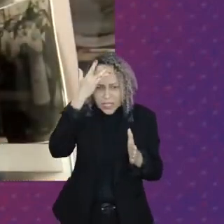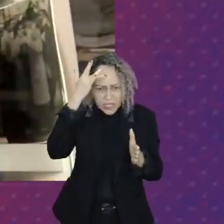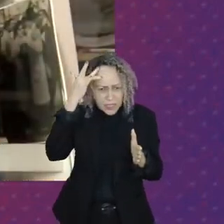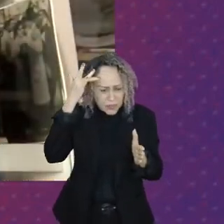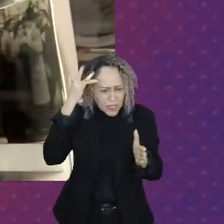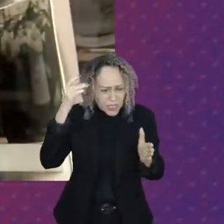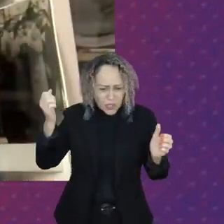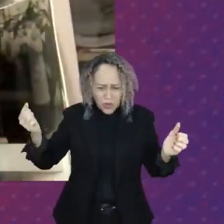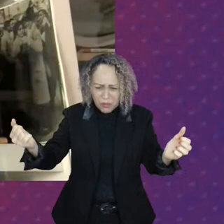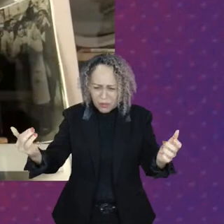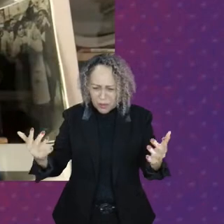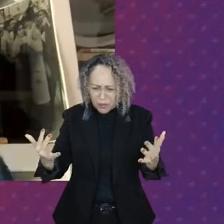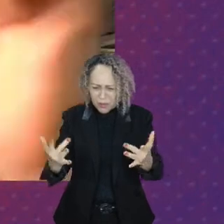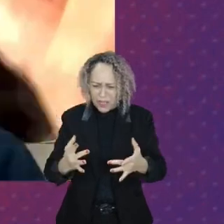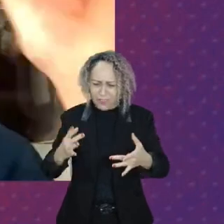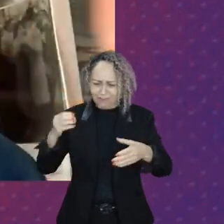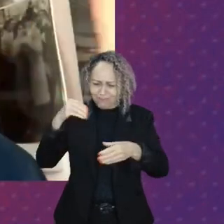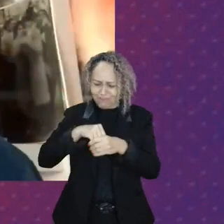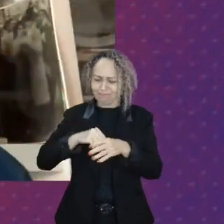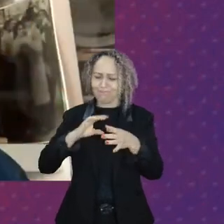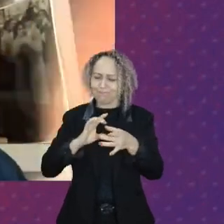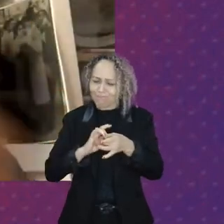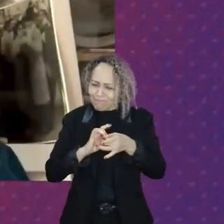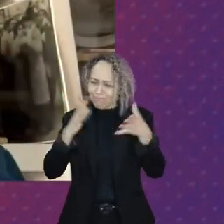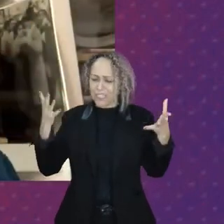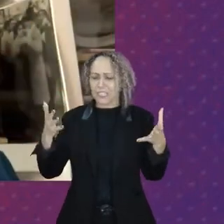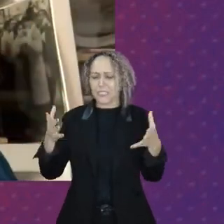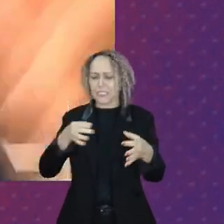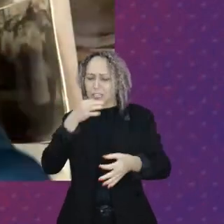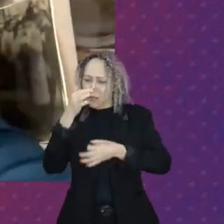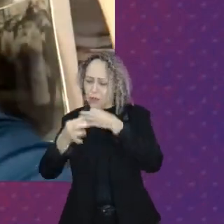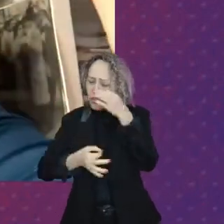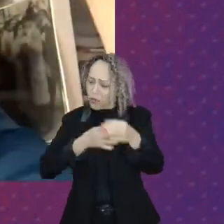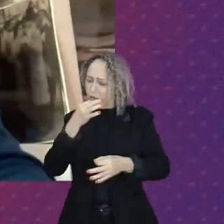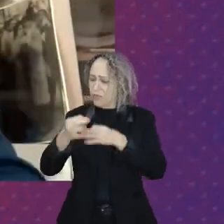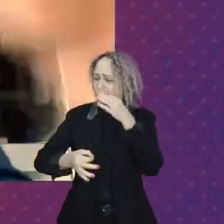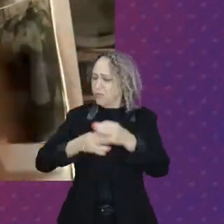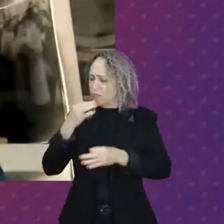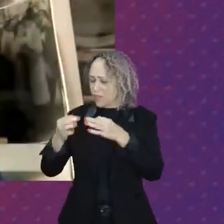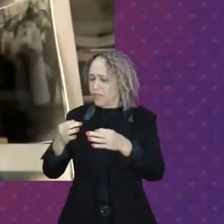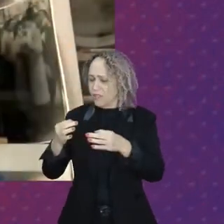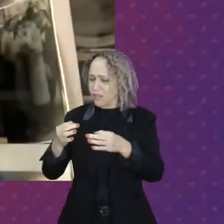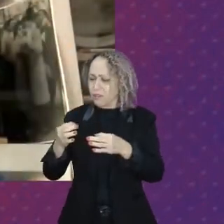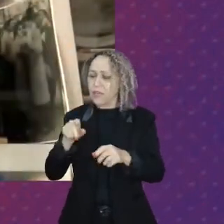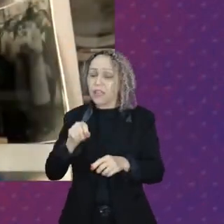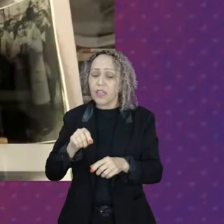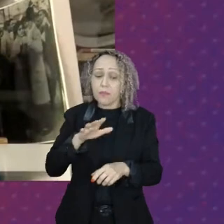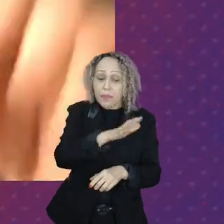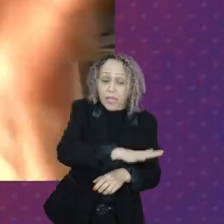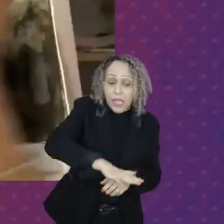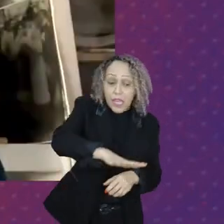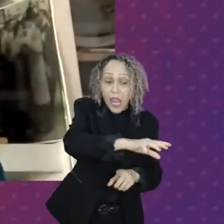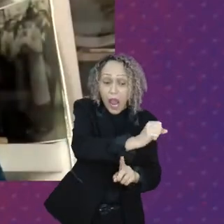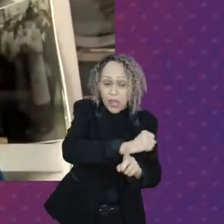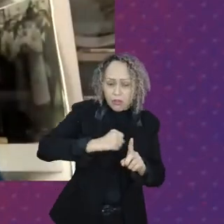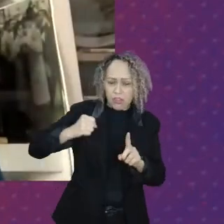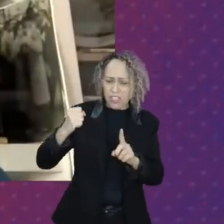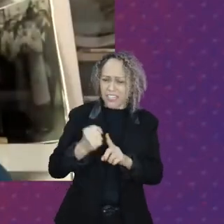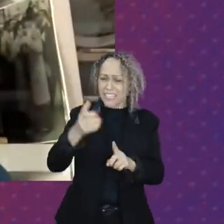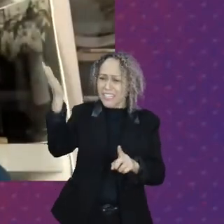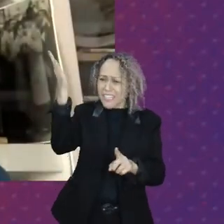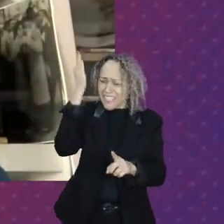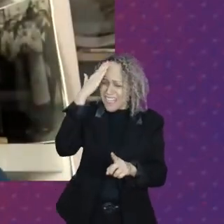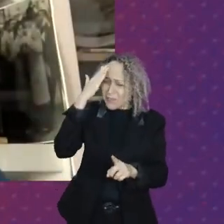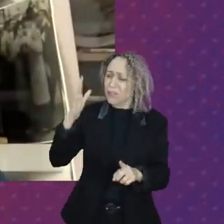democratizadoras dos parlamentos, para que cada vez mais a sociedade entenda o que acontece nos parlamentos. É denunciar